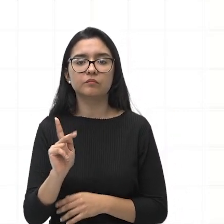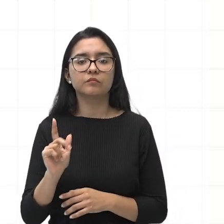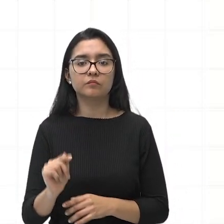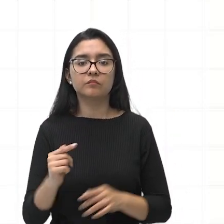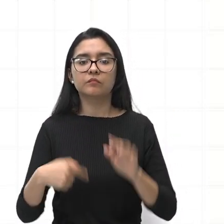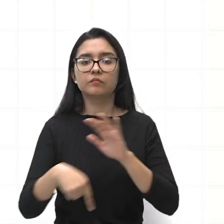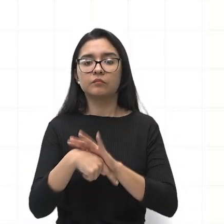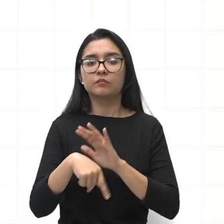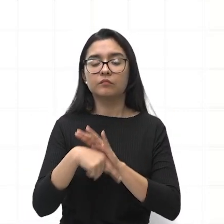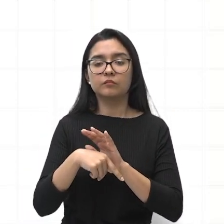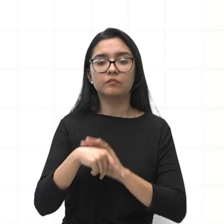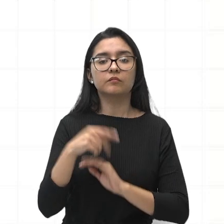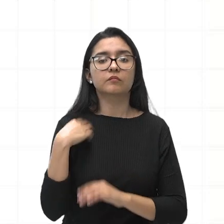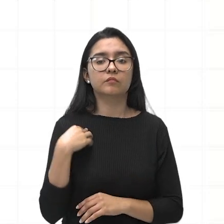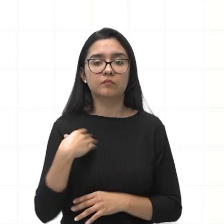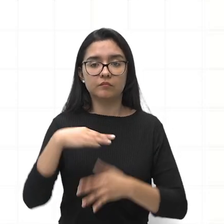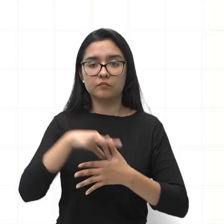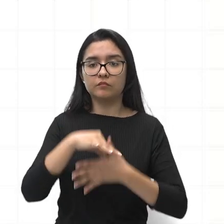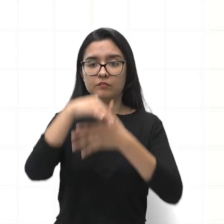primeira passou de R$